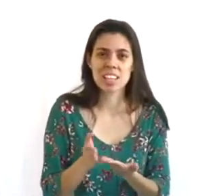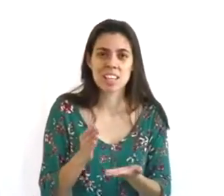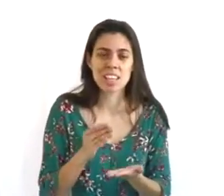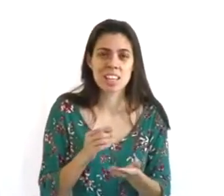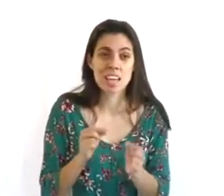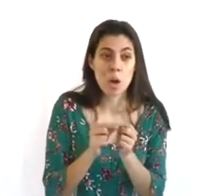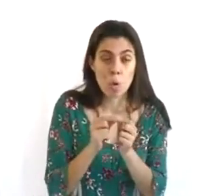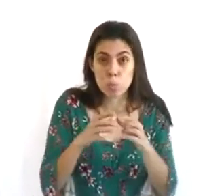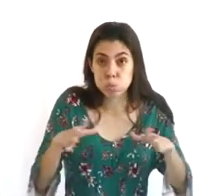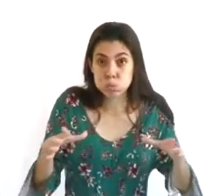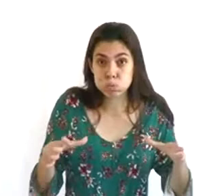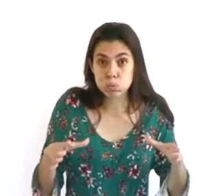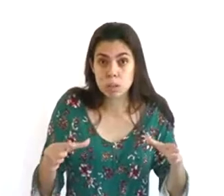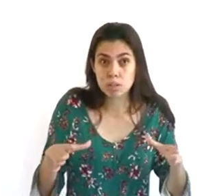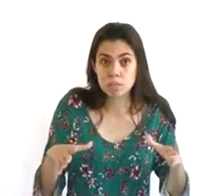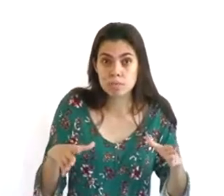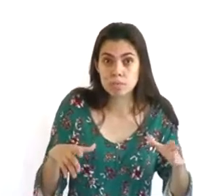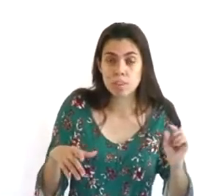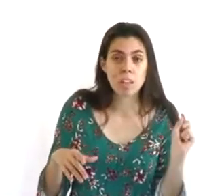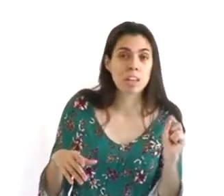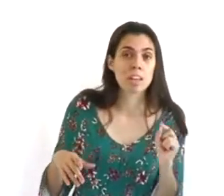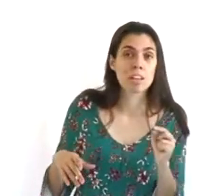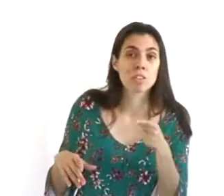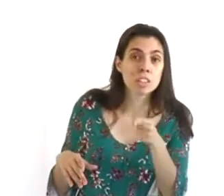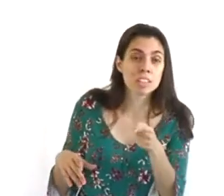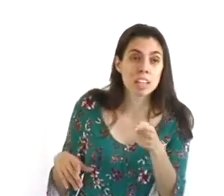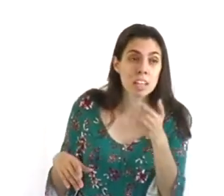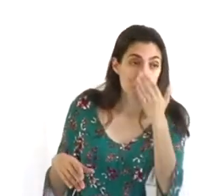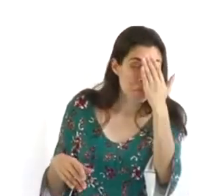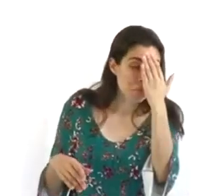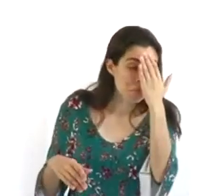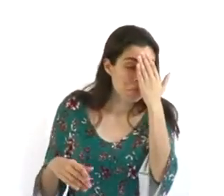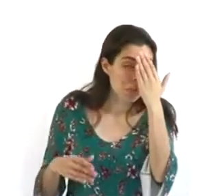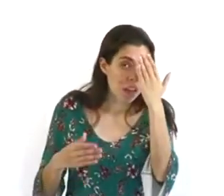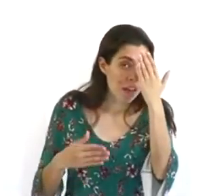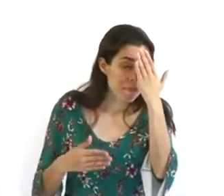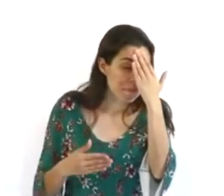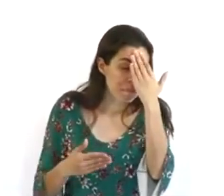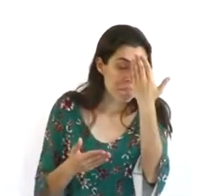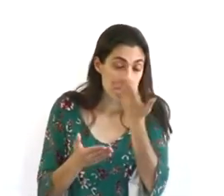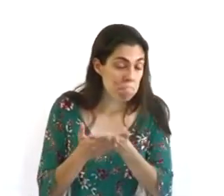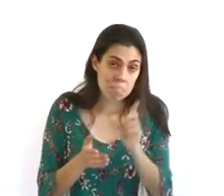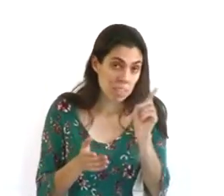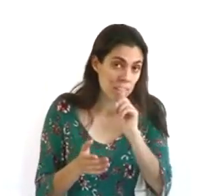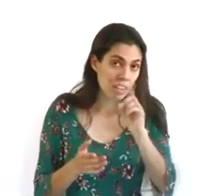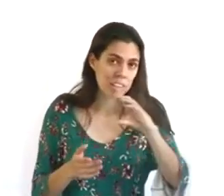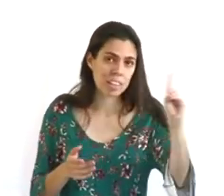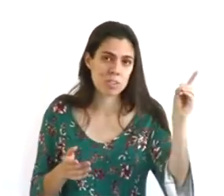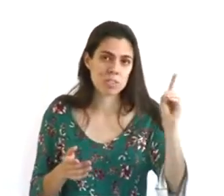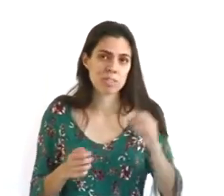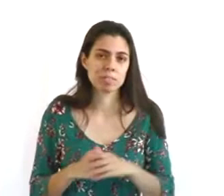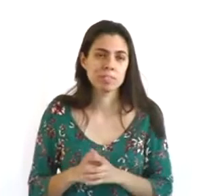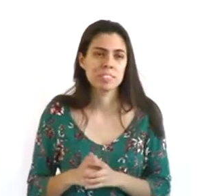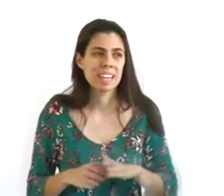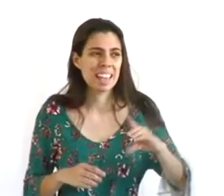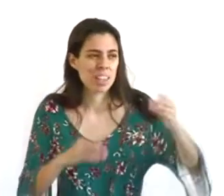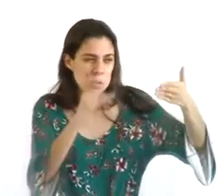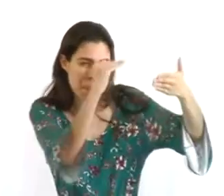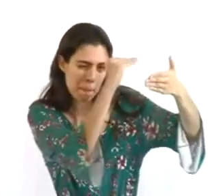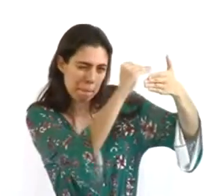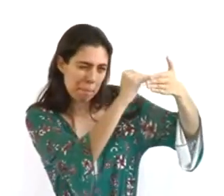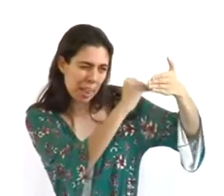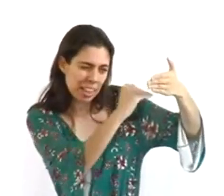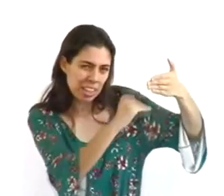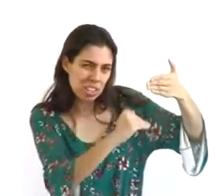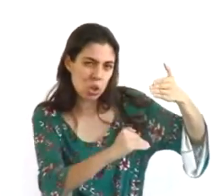diz a si mesmo, e viu Deus que era bom, tudo que Ele criou, até que chega no sexto dia, e diz, façamos o